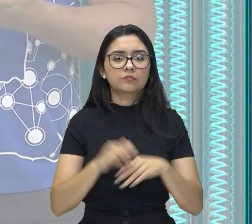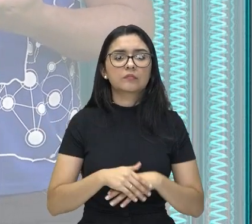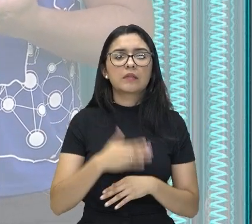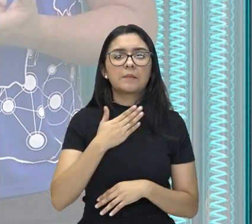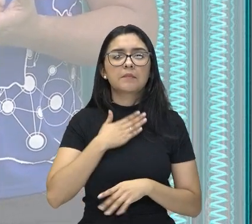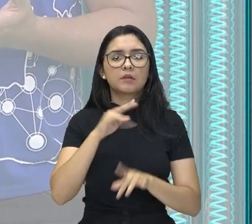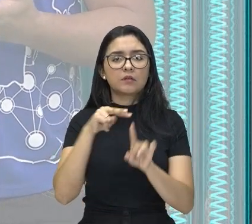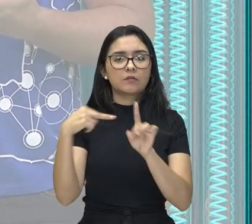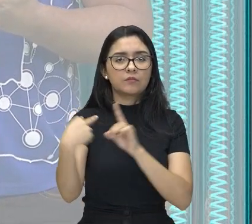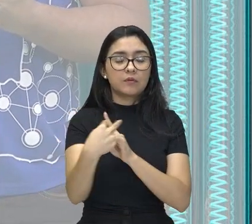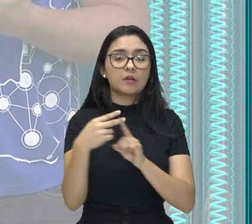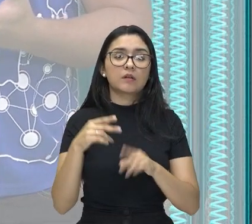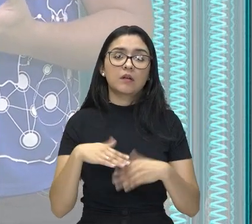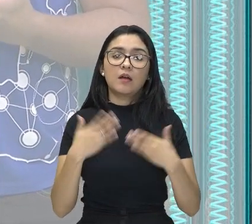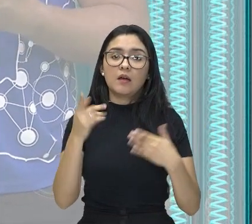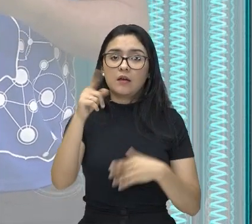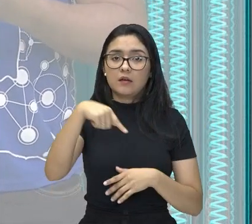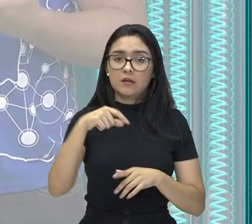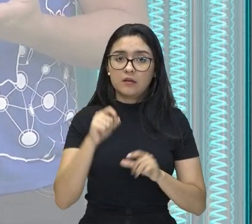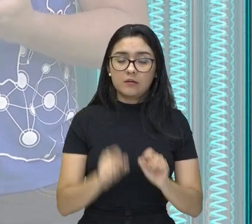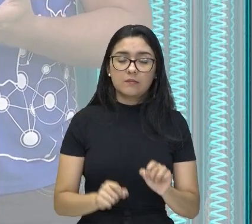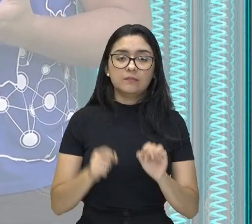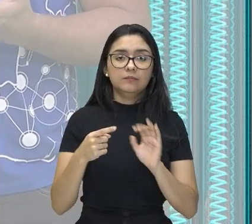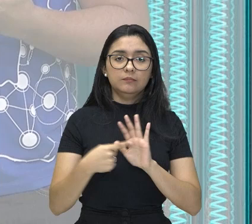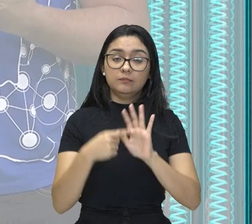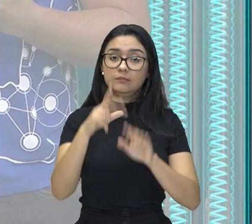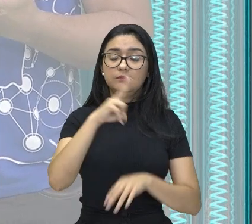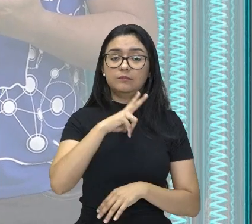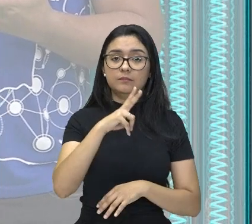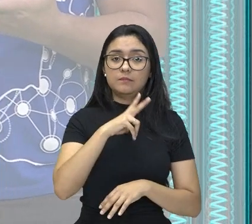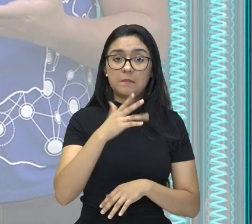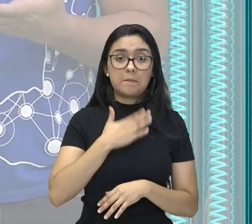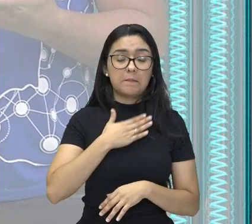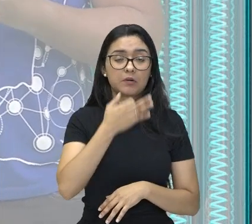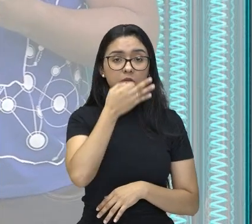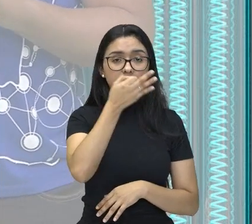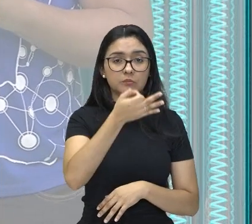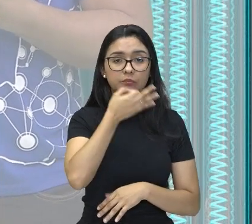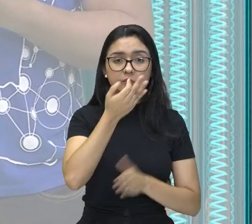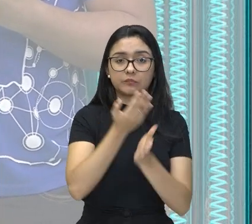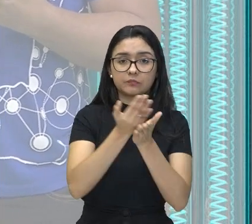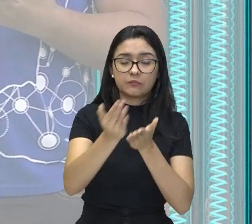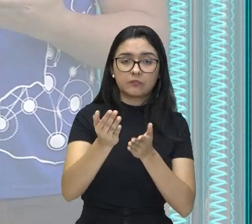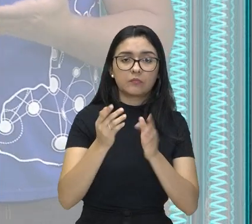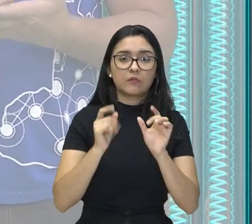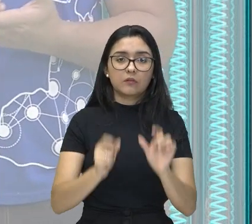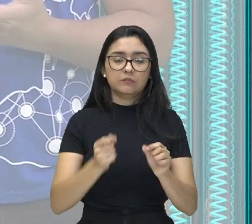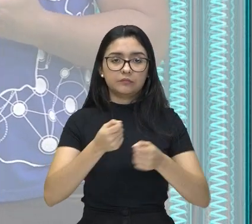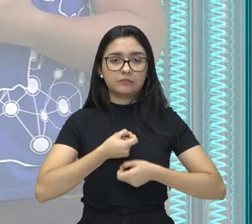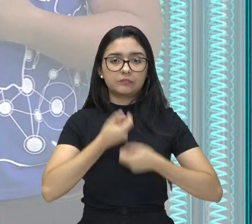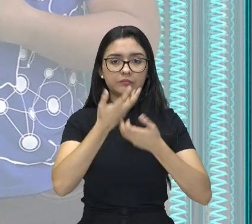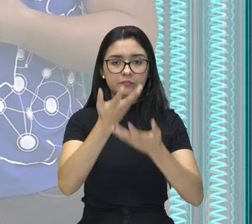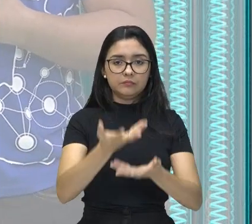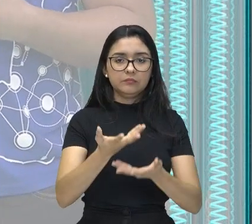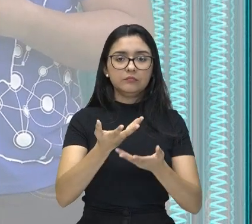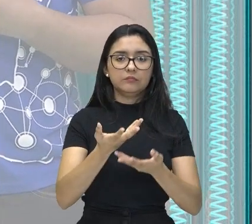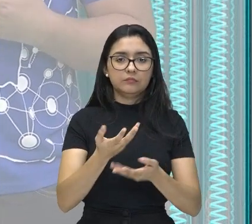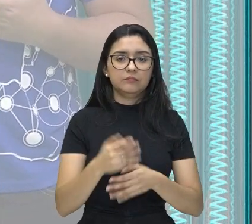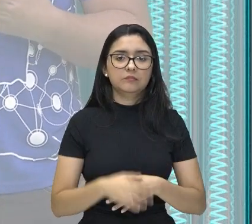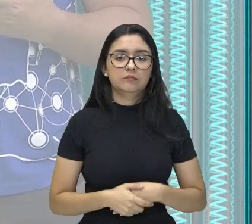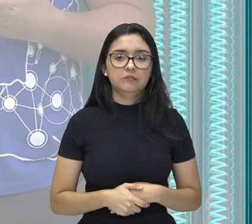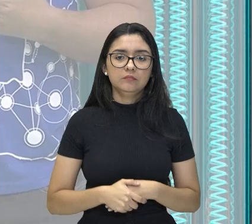mencionei, marcar uma posição particular, iniciar o momento de exposição também pode ser